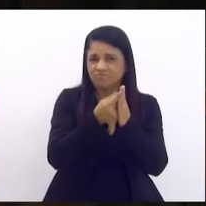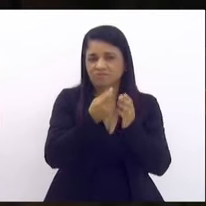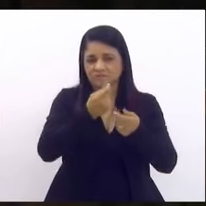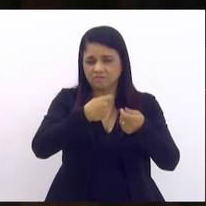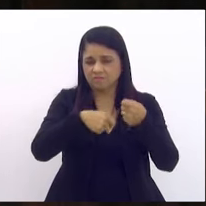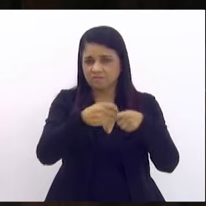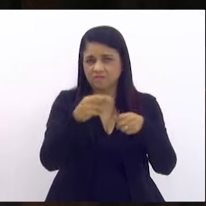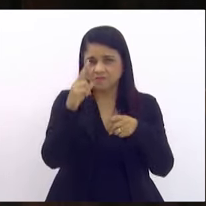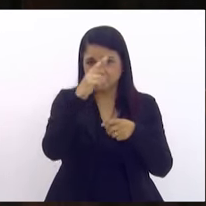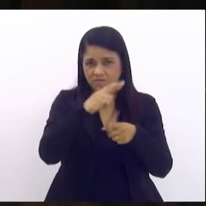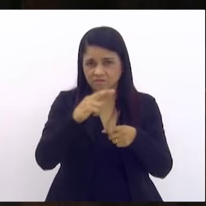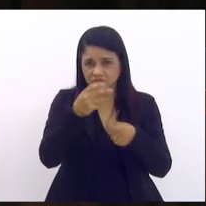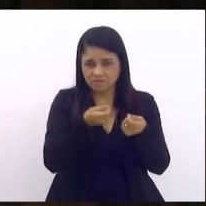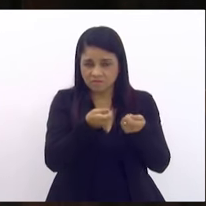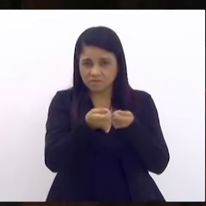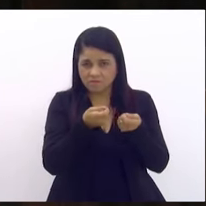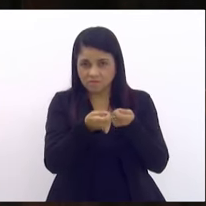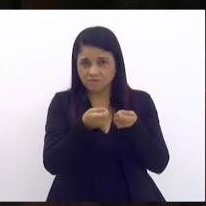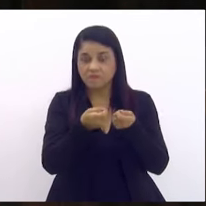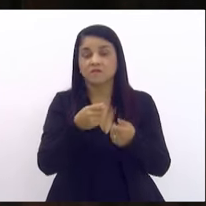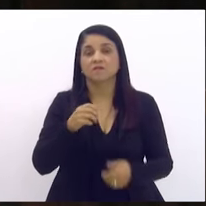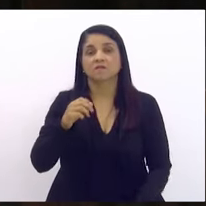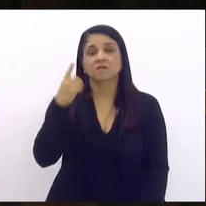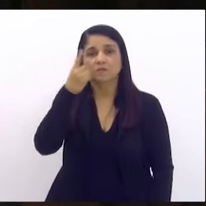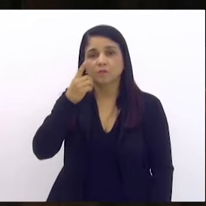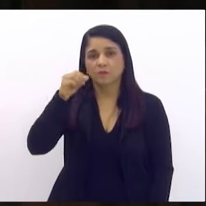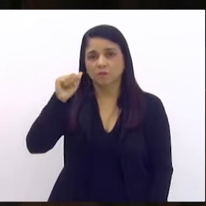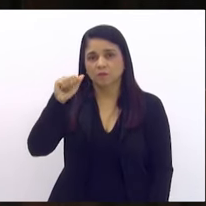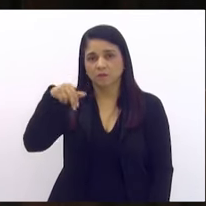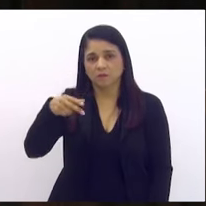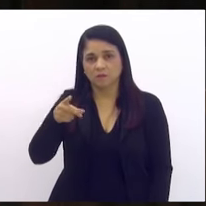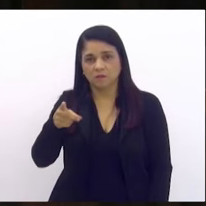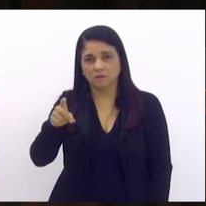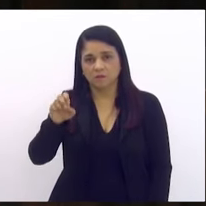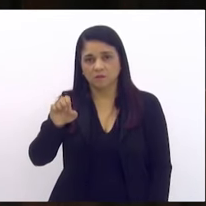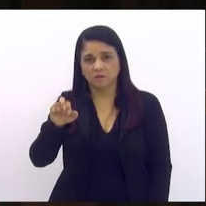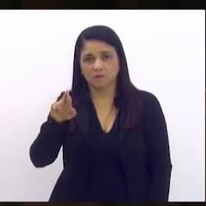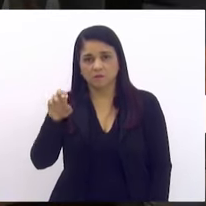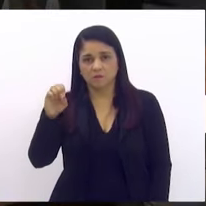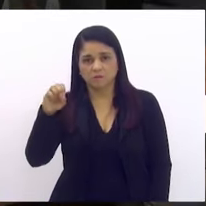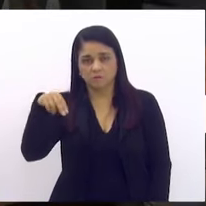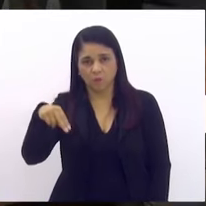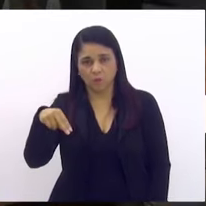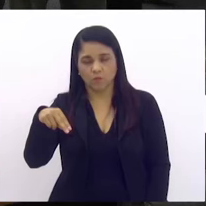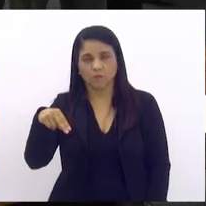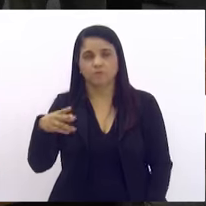controle Anderson de mora Deputado Anderson de